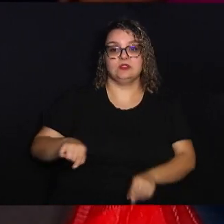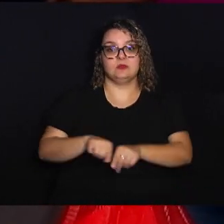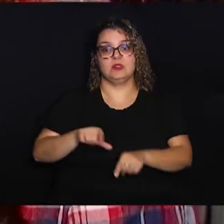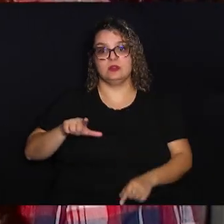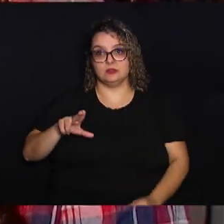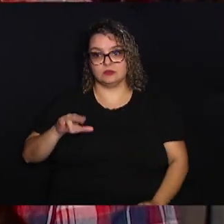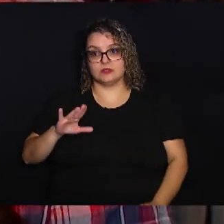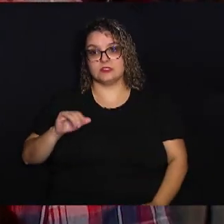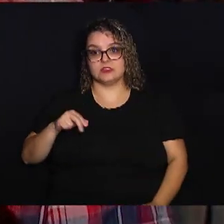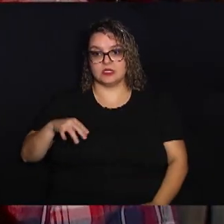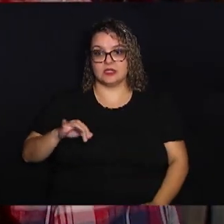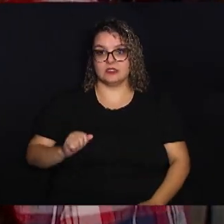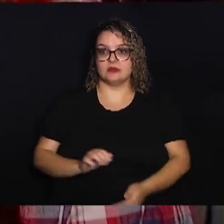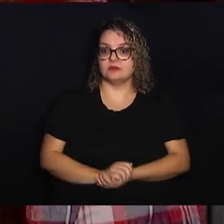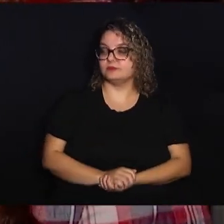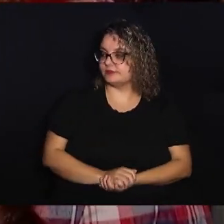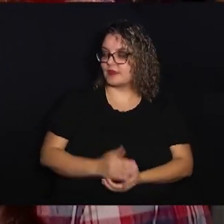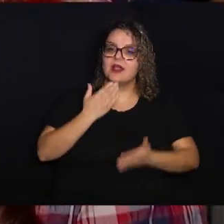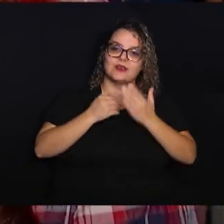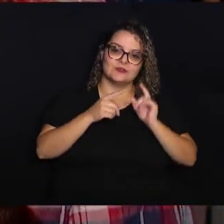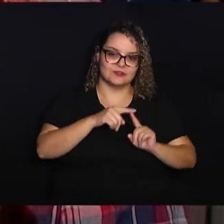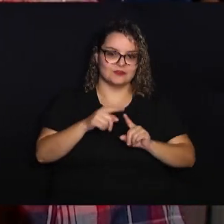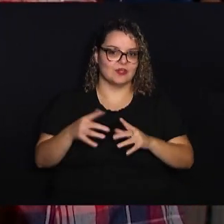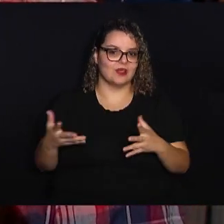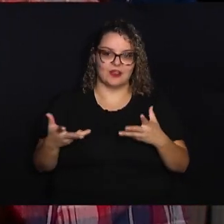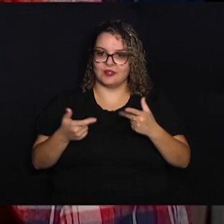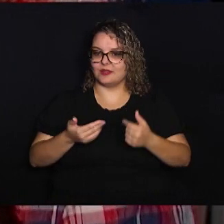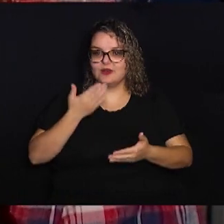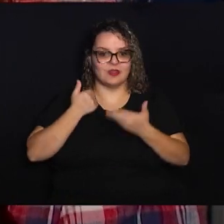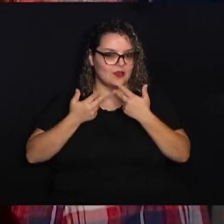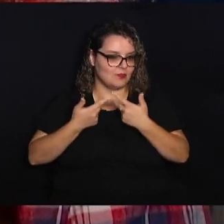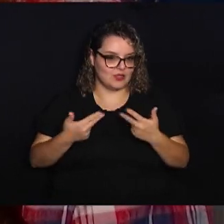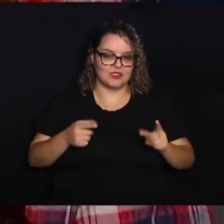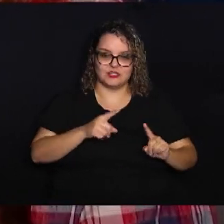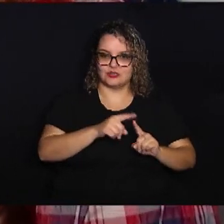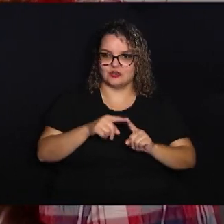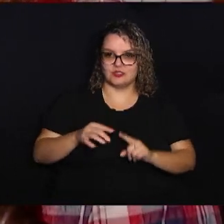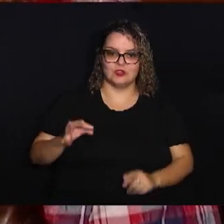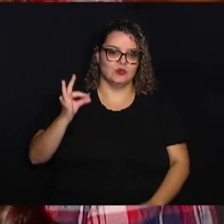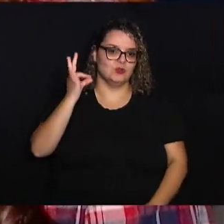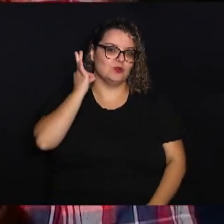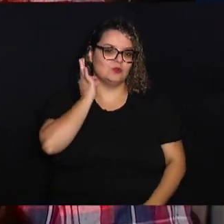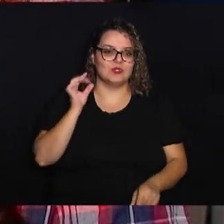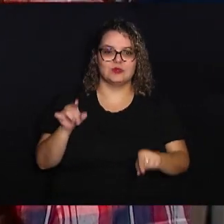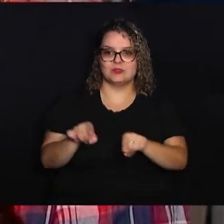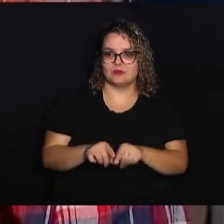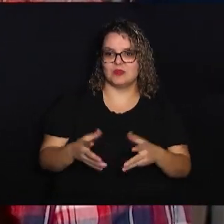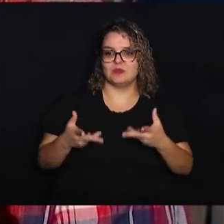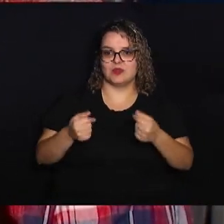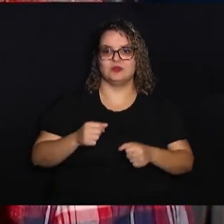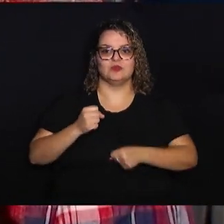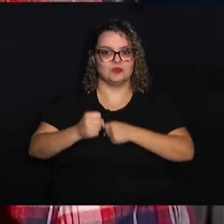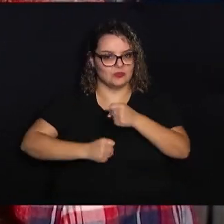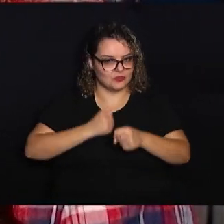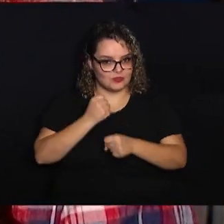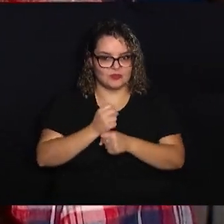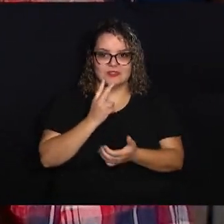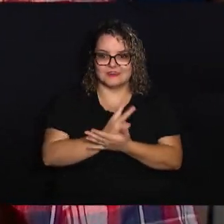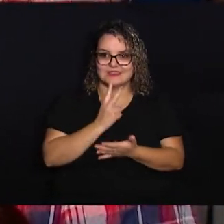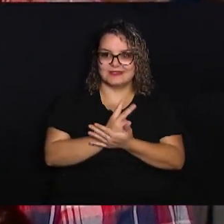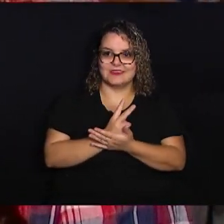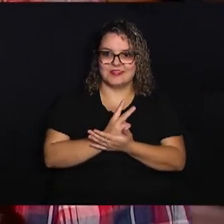acredito que isso é muito bom para ajudar eles na educação em todas as áreas. É uma sensação assim de alegria, né? Porque tantos